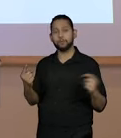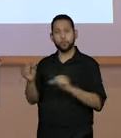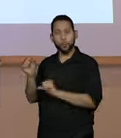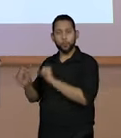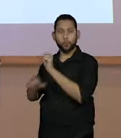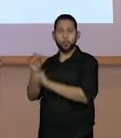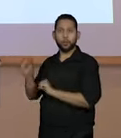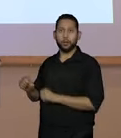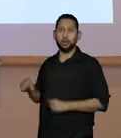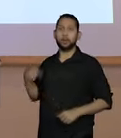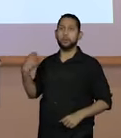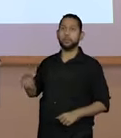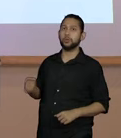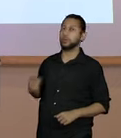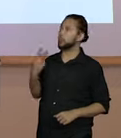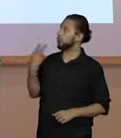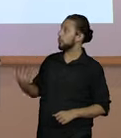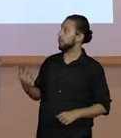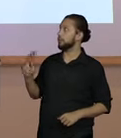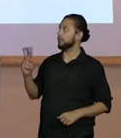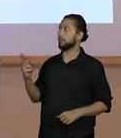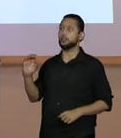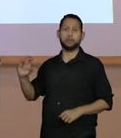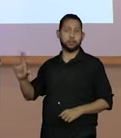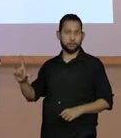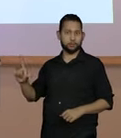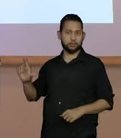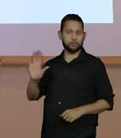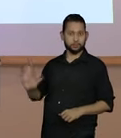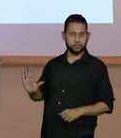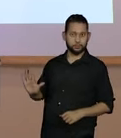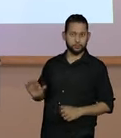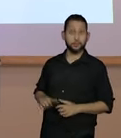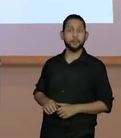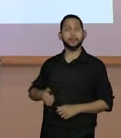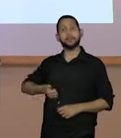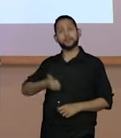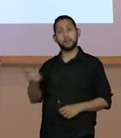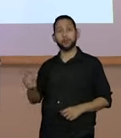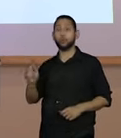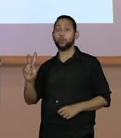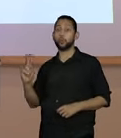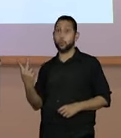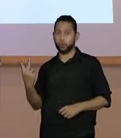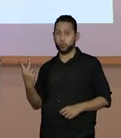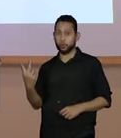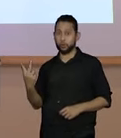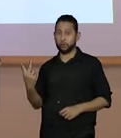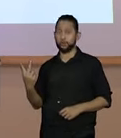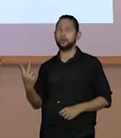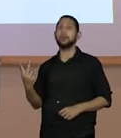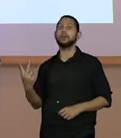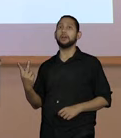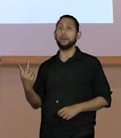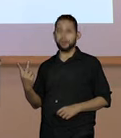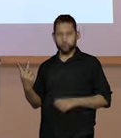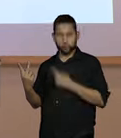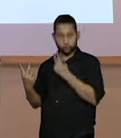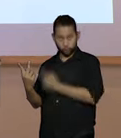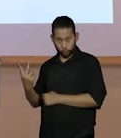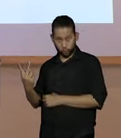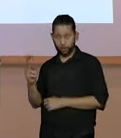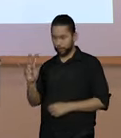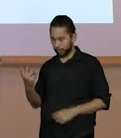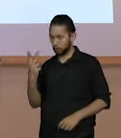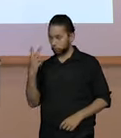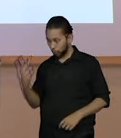coeficiente o 2. Com isso, o 2 multiplica a quantidade de cloro que a gente tem, 2